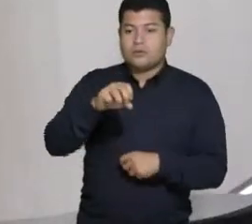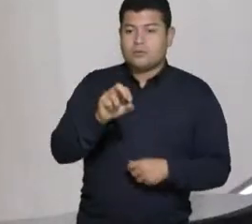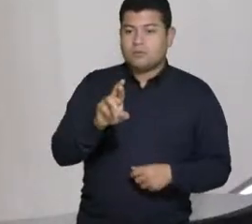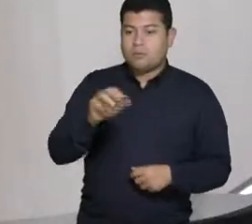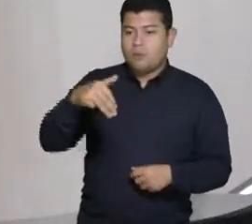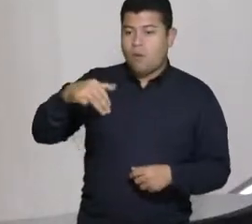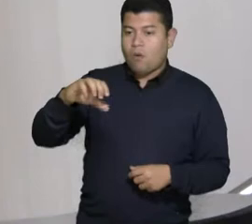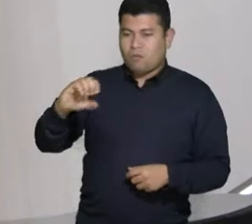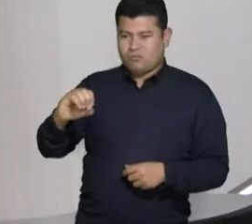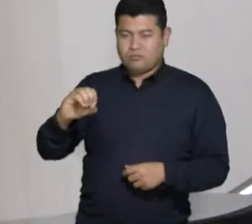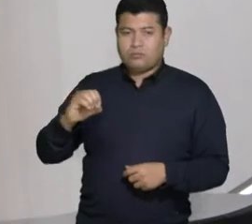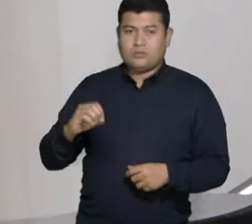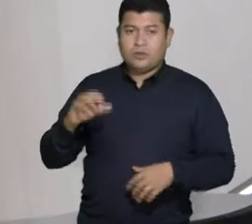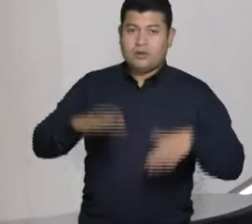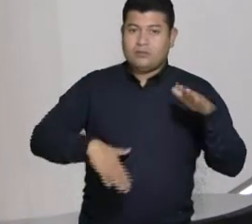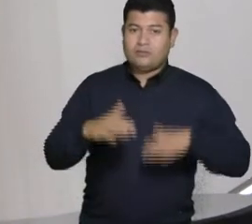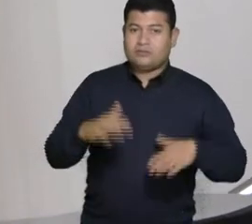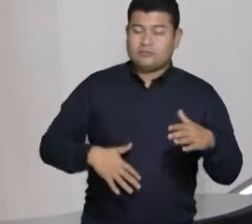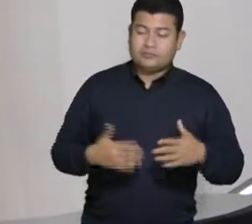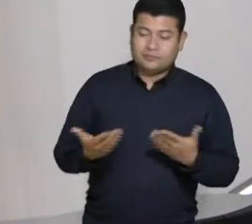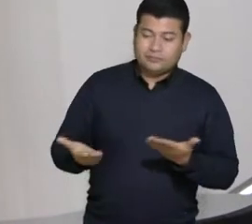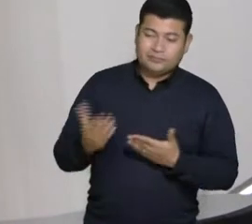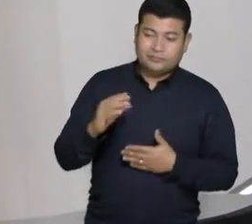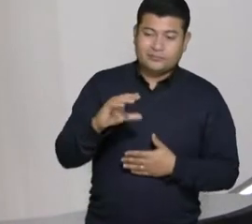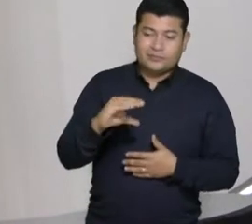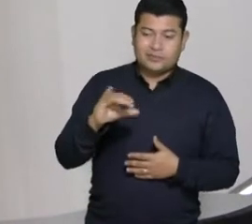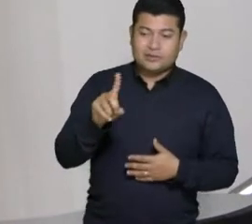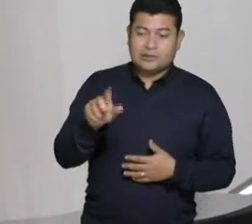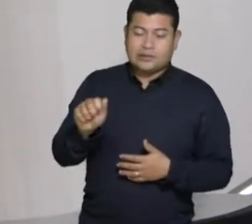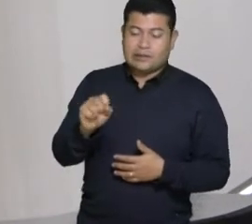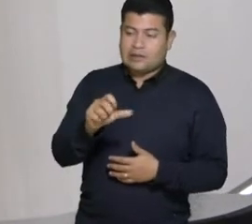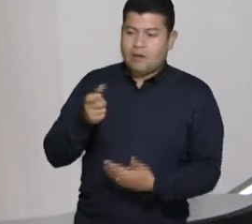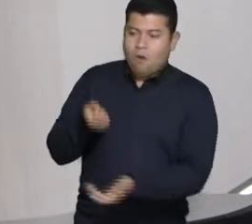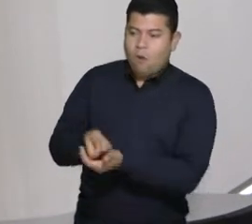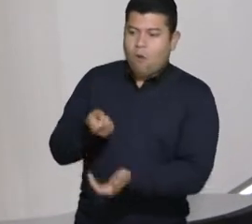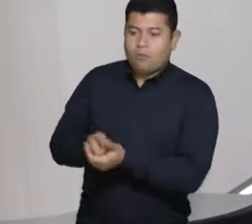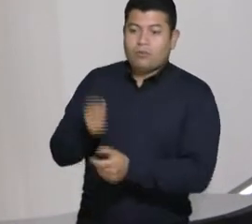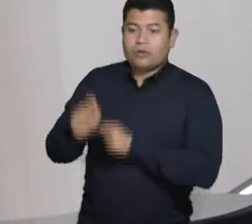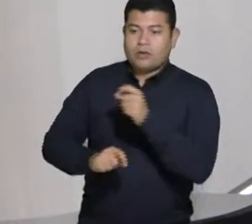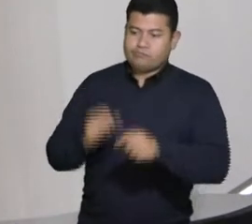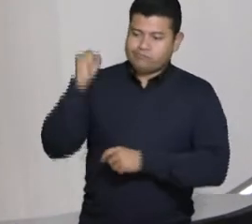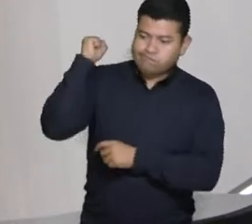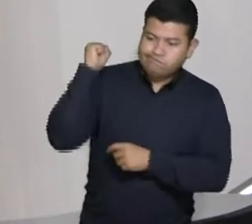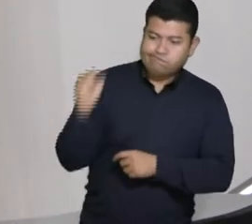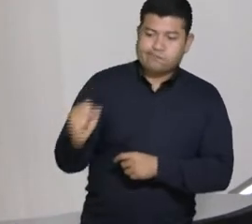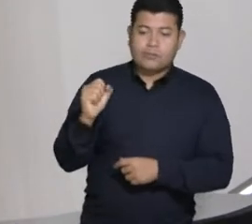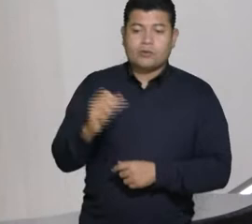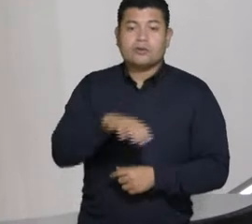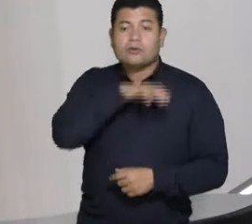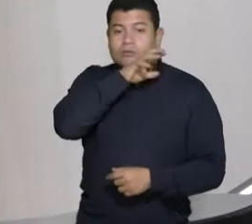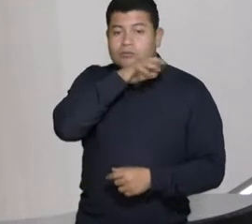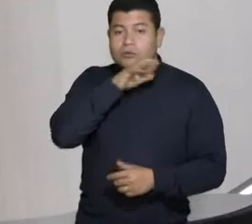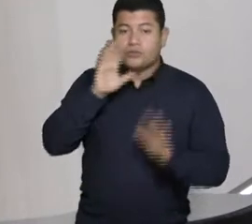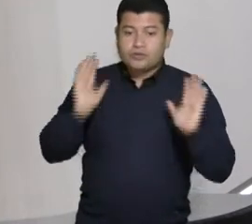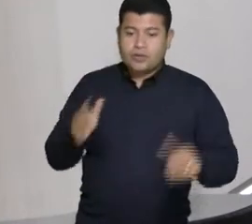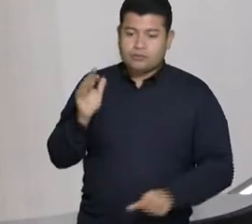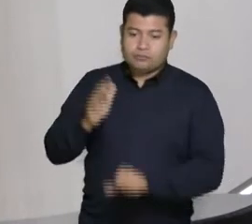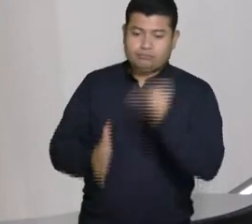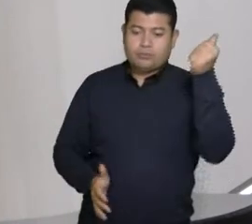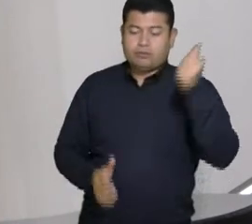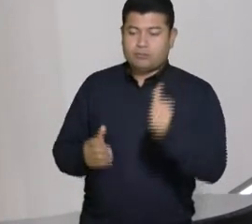injustiça da cidasc em cobrar o sacrifício do animal já no primeiro diagnóstico